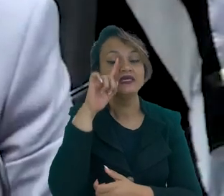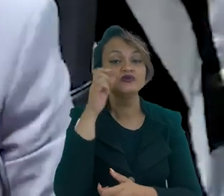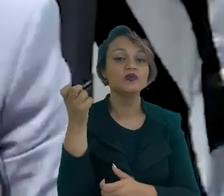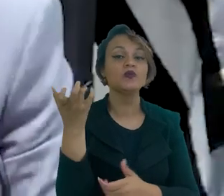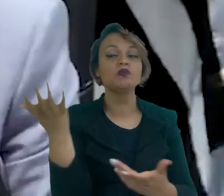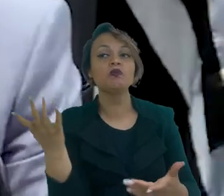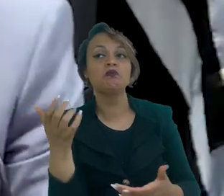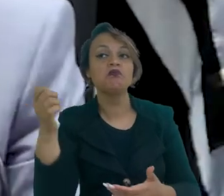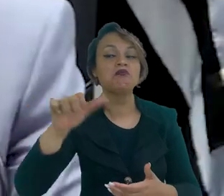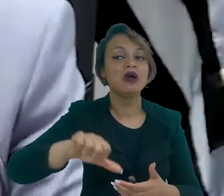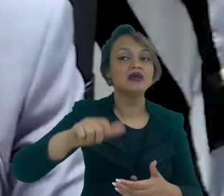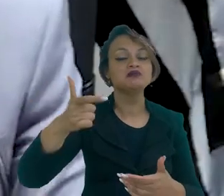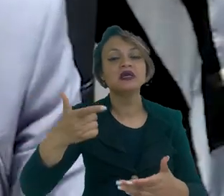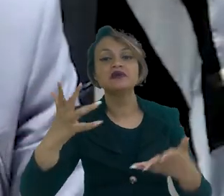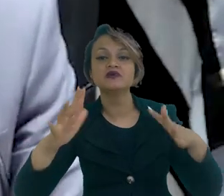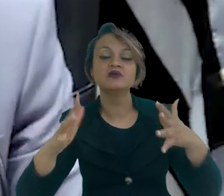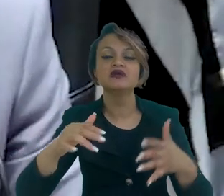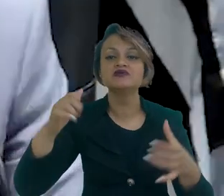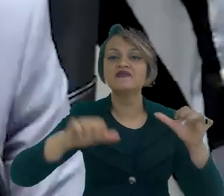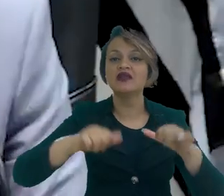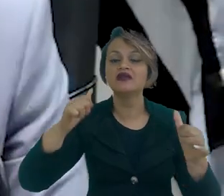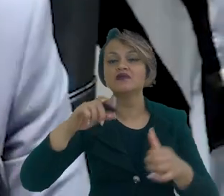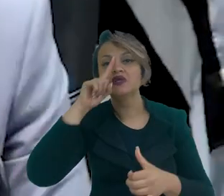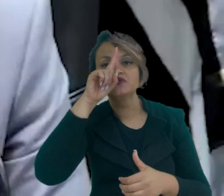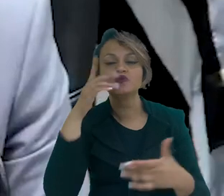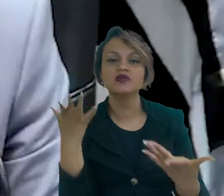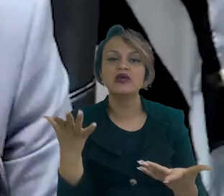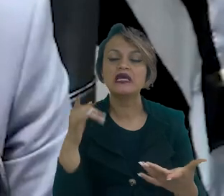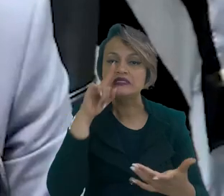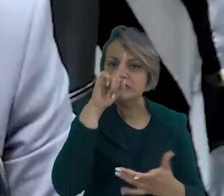ou quando precisava ferir o risco